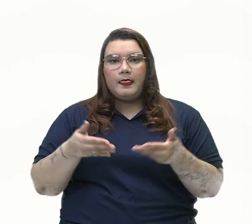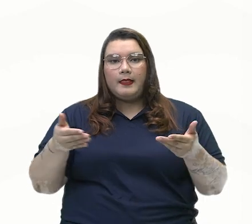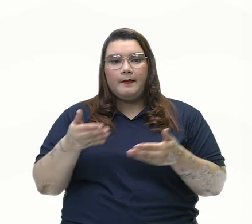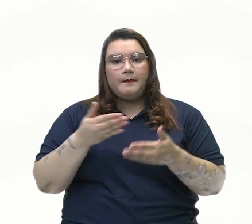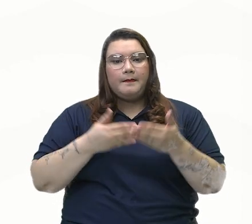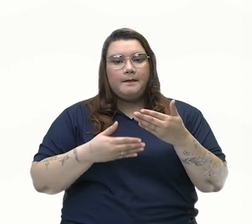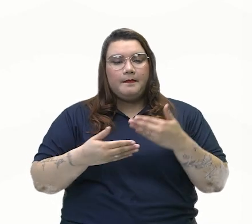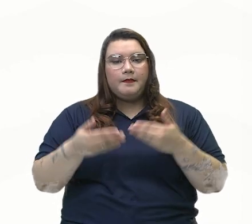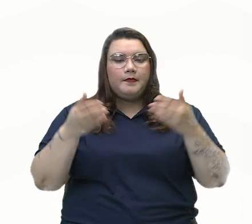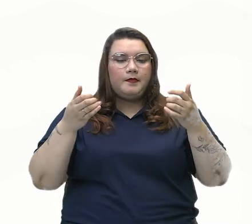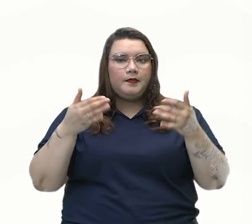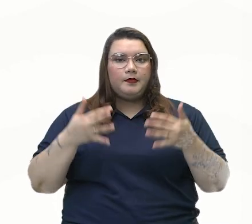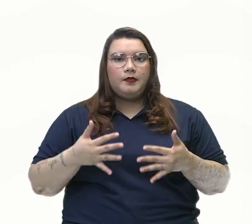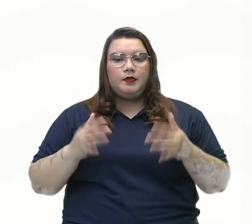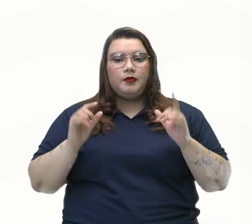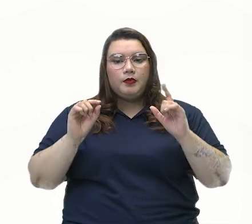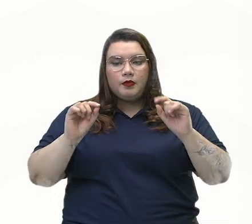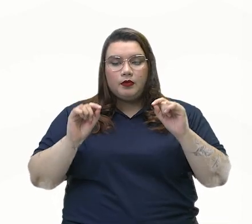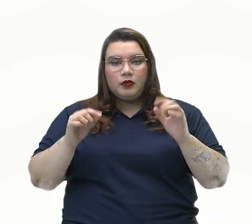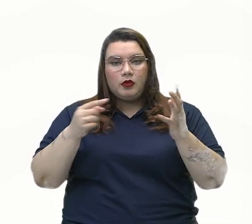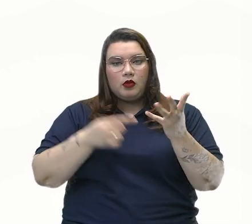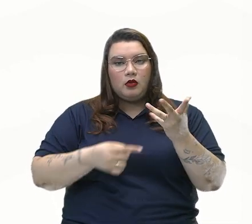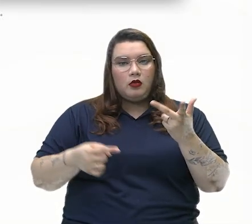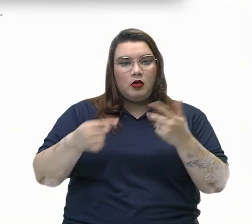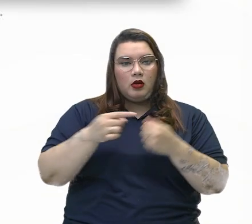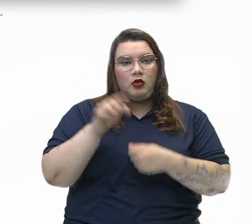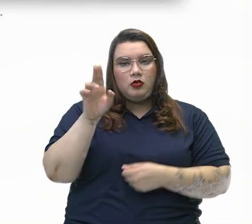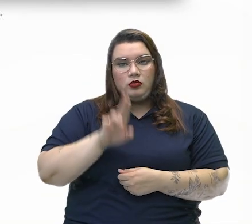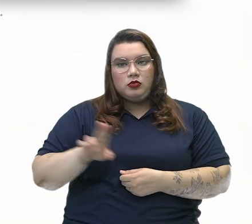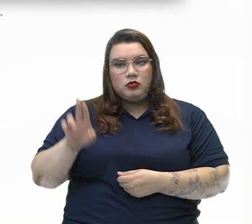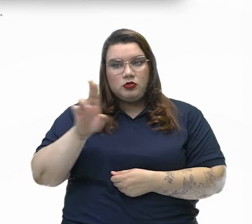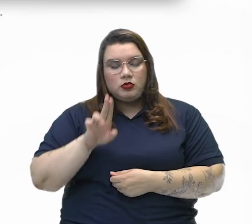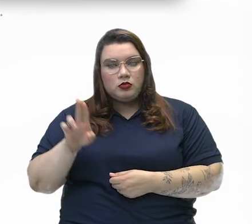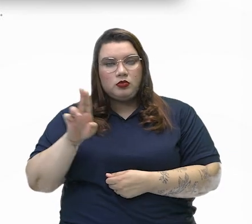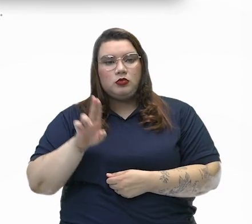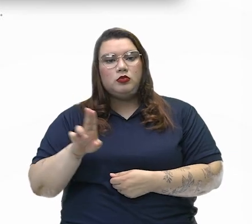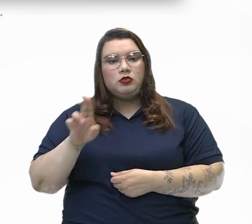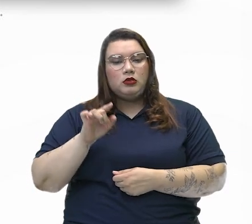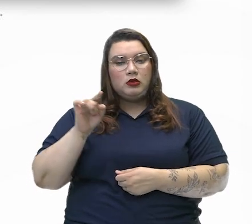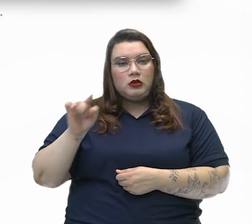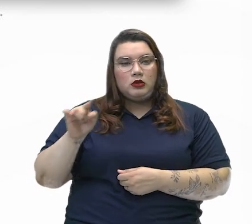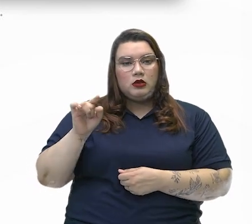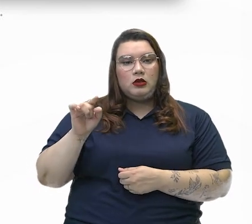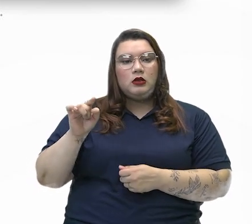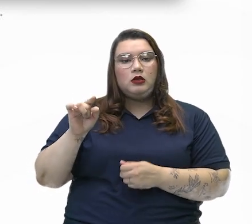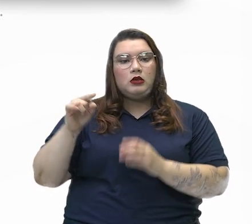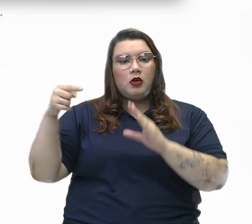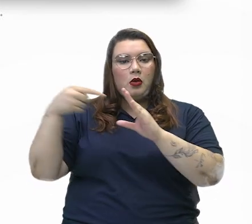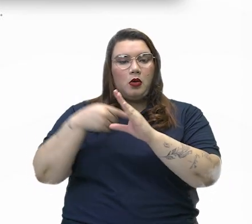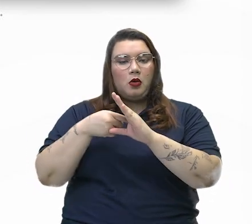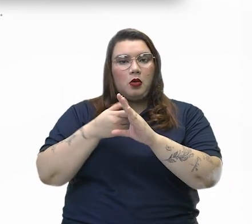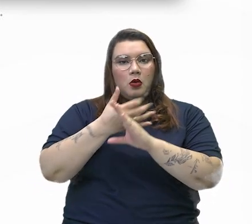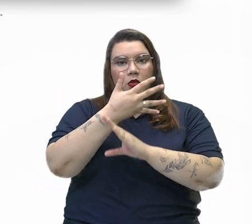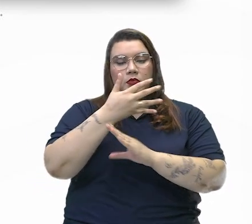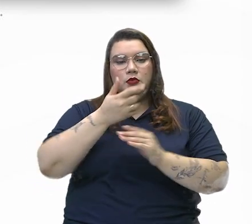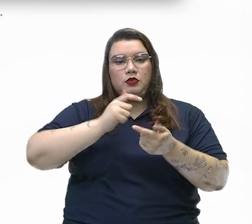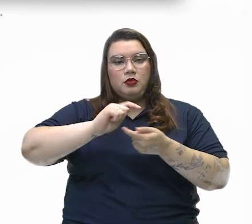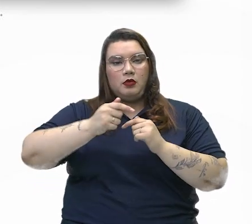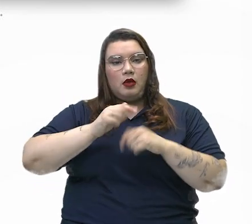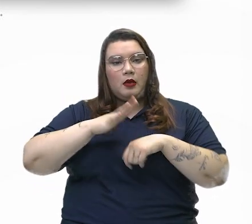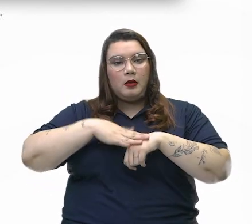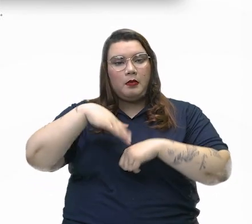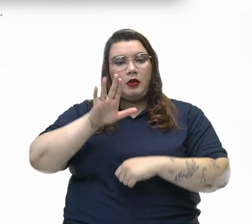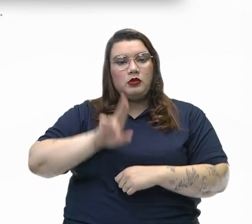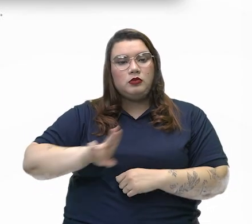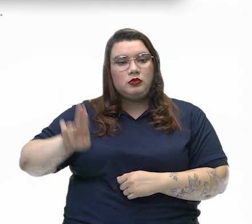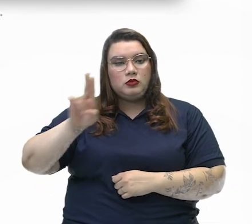Muito bem, pessoal, vamos continuar então. Dentre todas as aplicações da ótica geométrica, a que mais